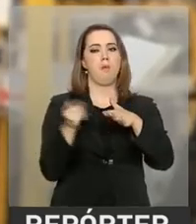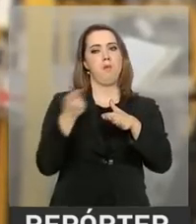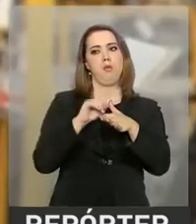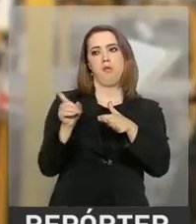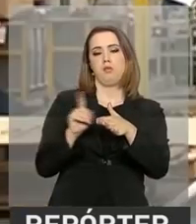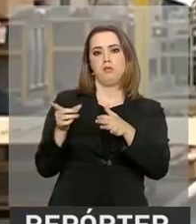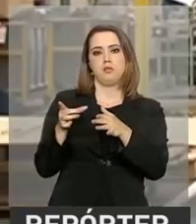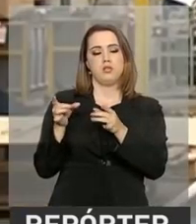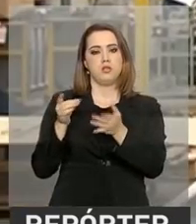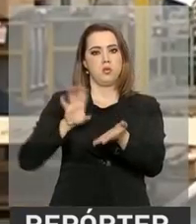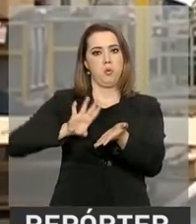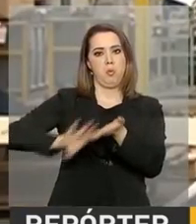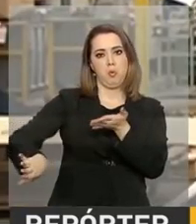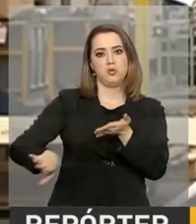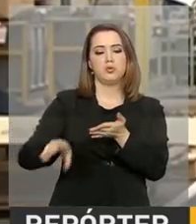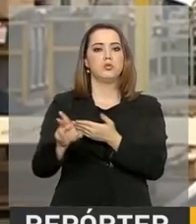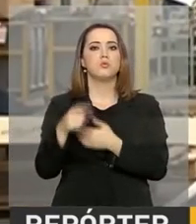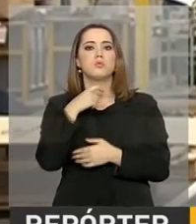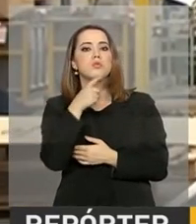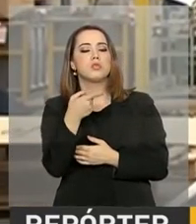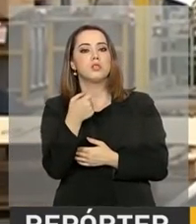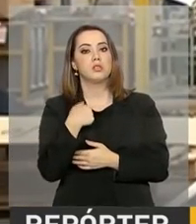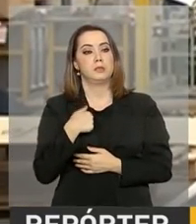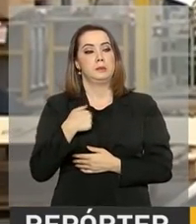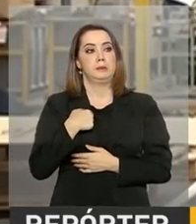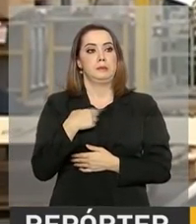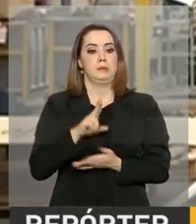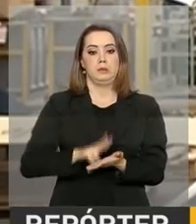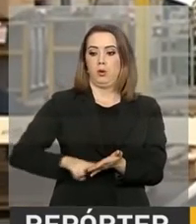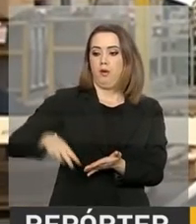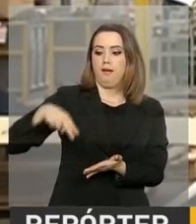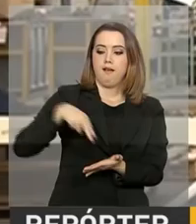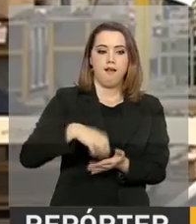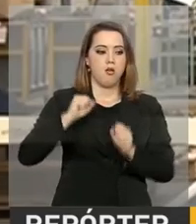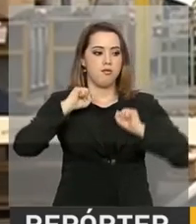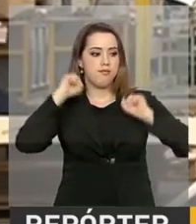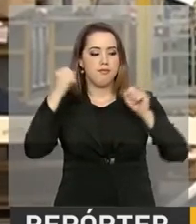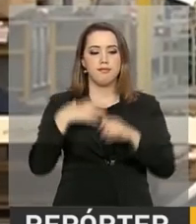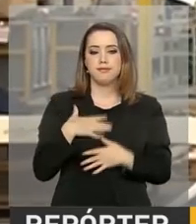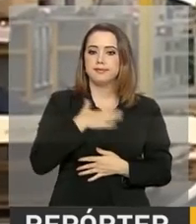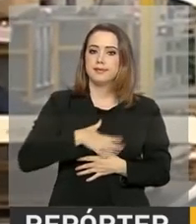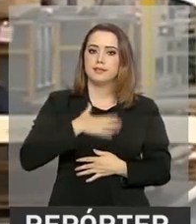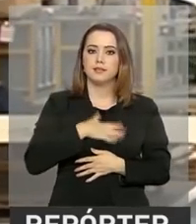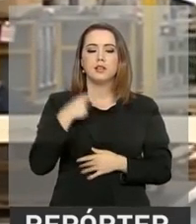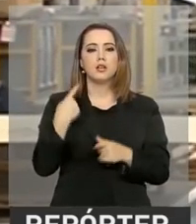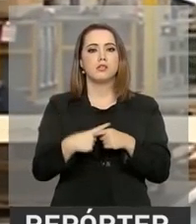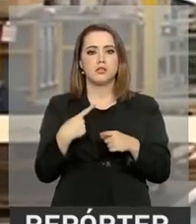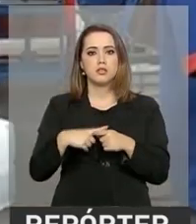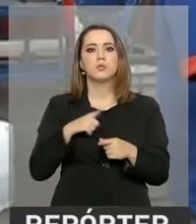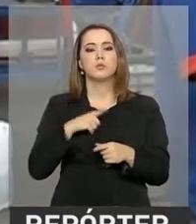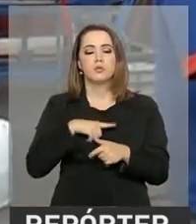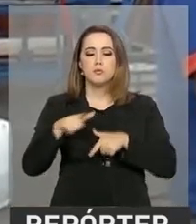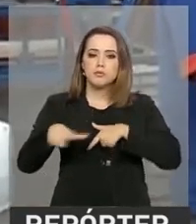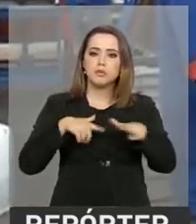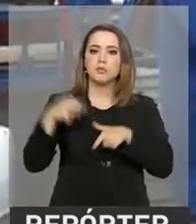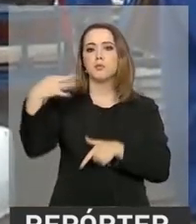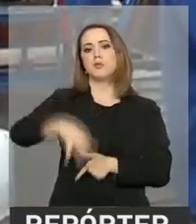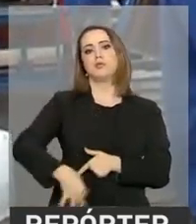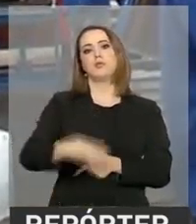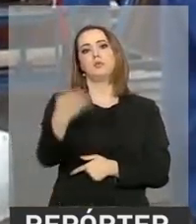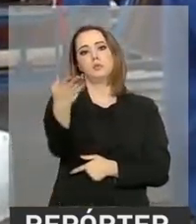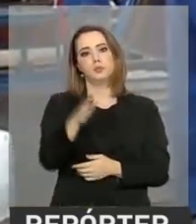pra rua hoje me levando preocupado que eu tô com o meu emprego garantido e os demais que tá aqui dentro com certeza tô com o seu emprego garantido e a proteção